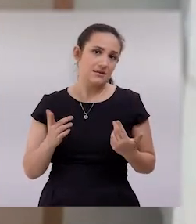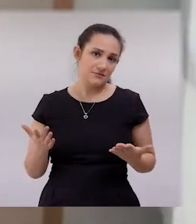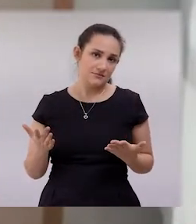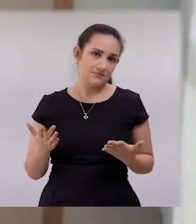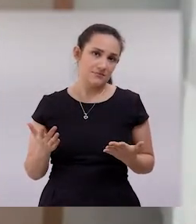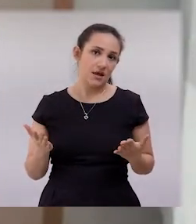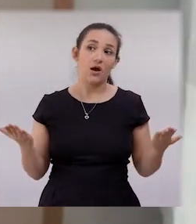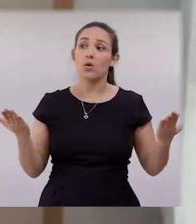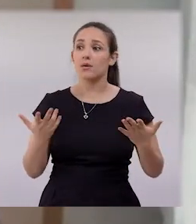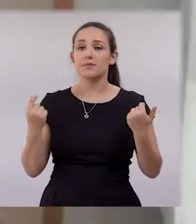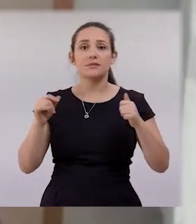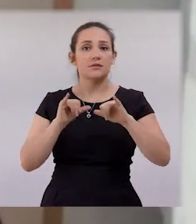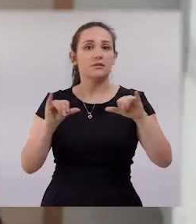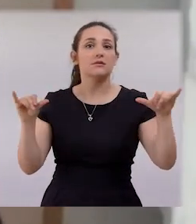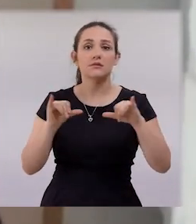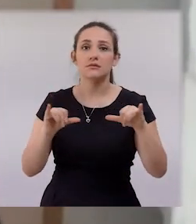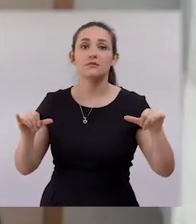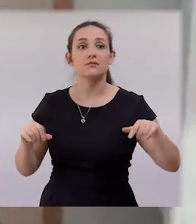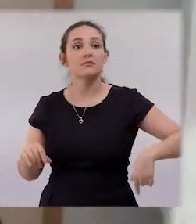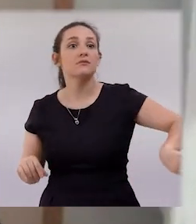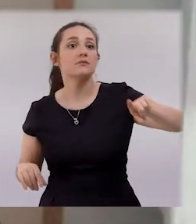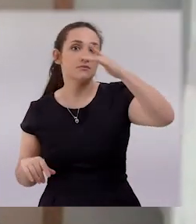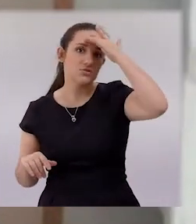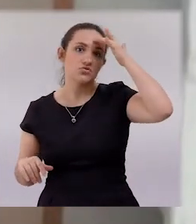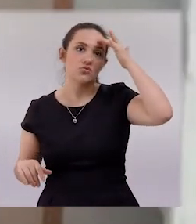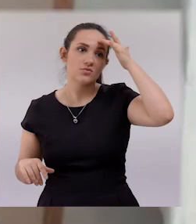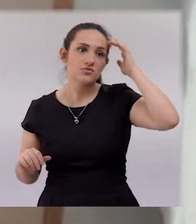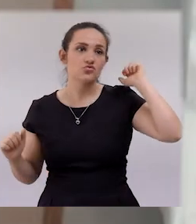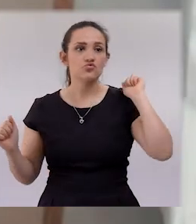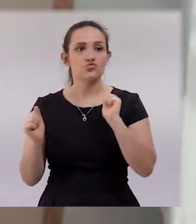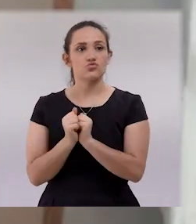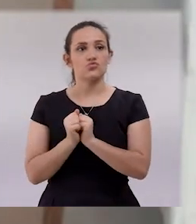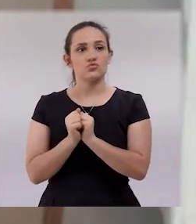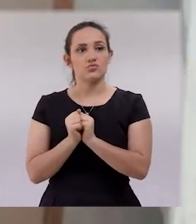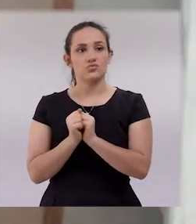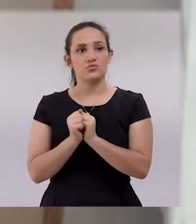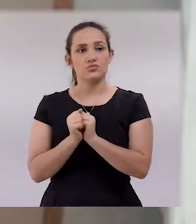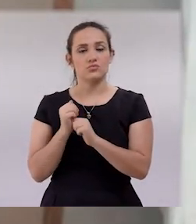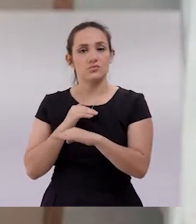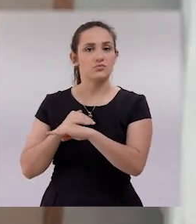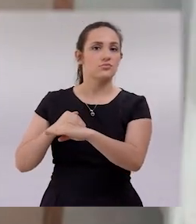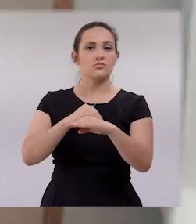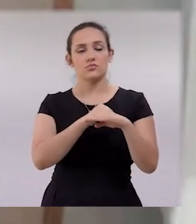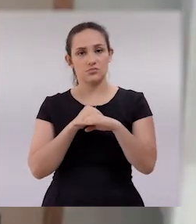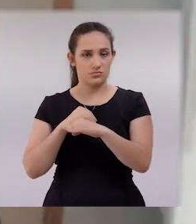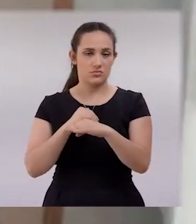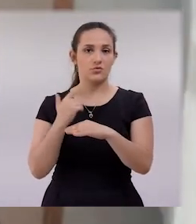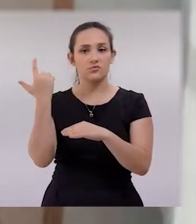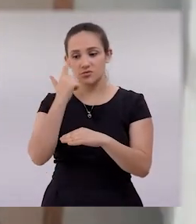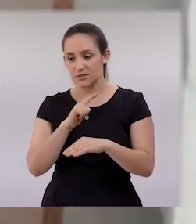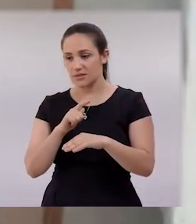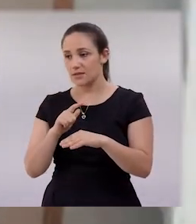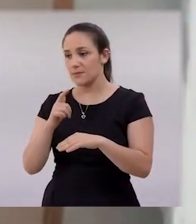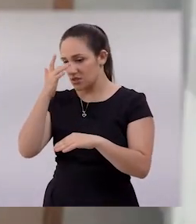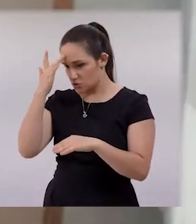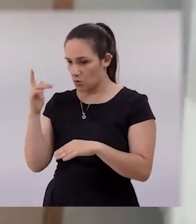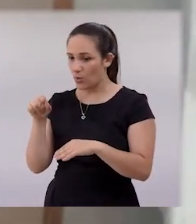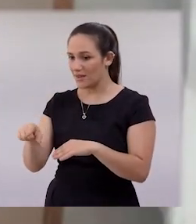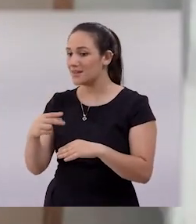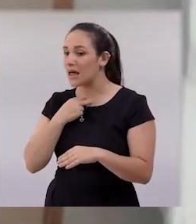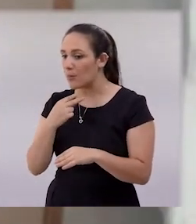que a telemedicina seja um bem, né, uma facilidade de acesso para muitos, e